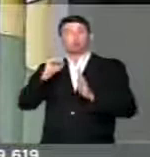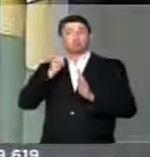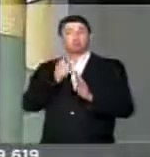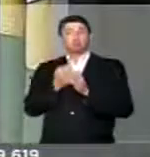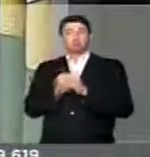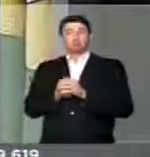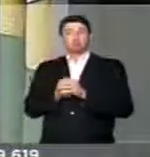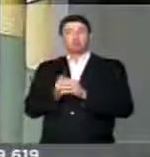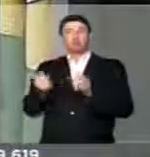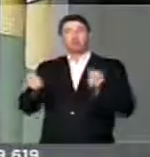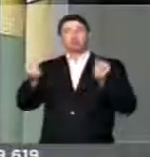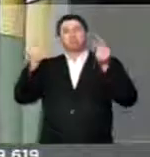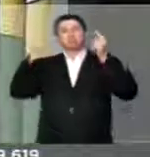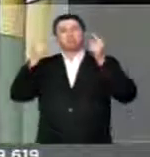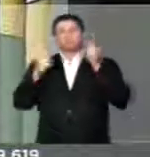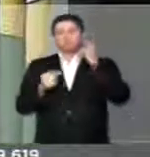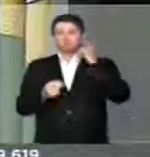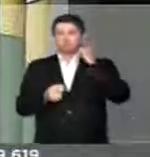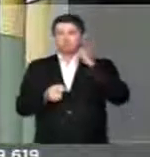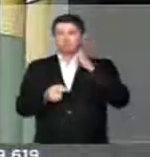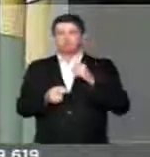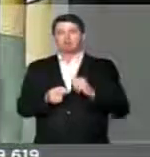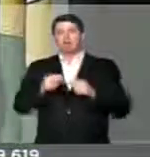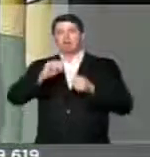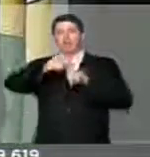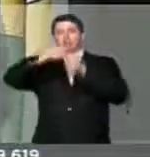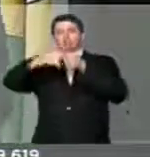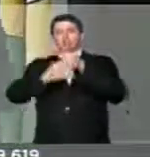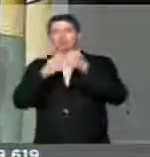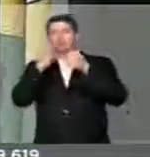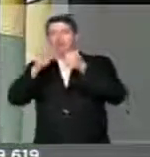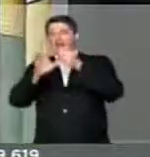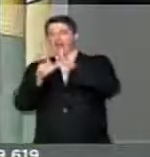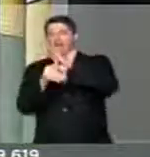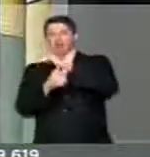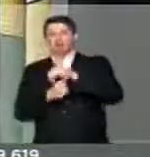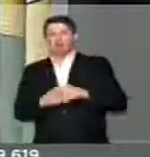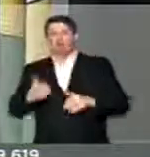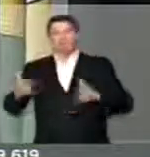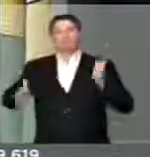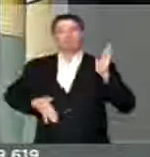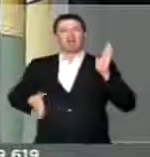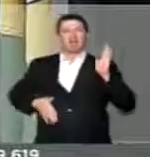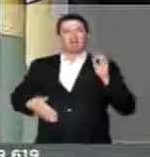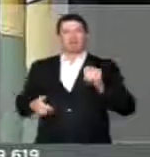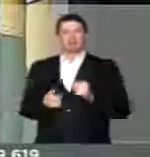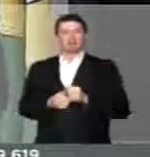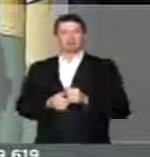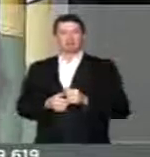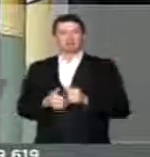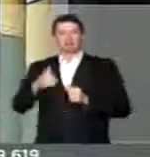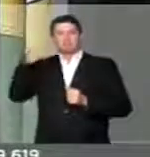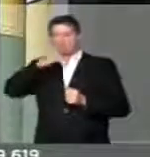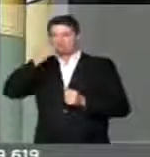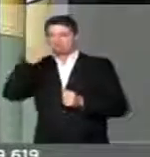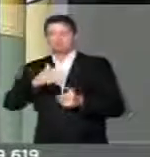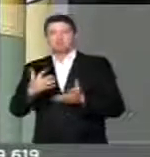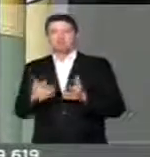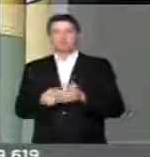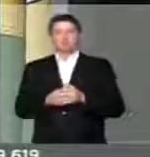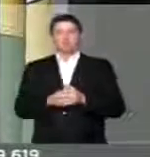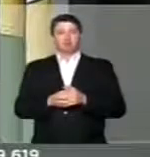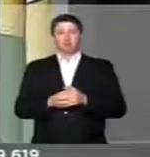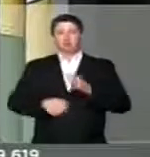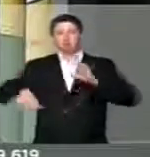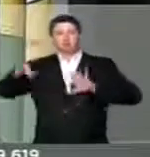Chegaram ao absurdo, usaram adjetivos ladrão, vagabundo, sacripanta. Foi o que